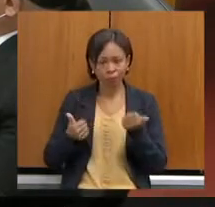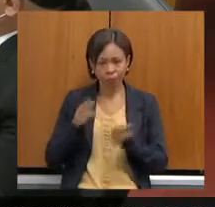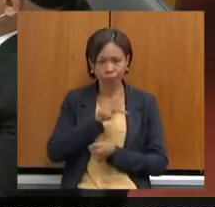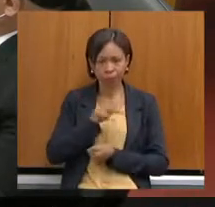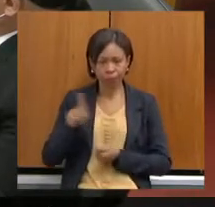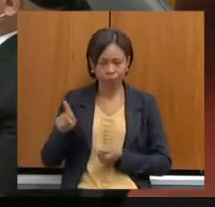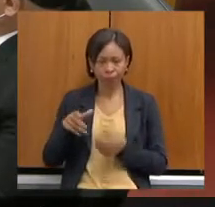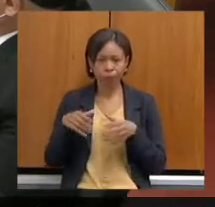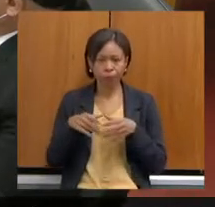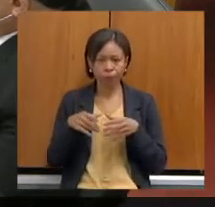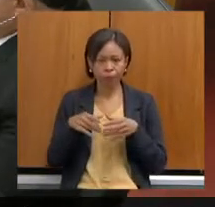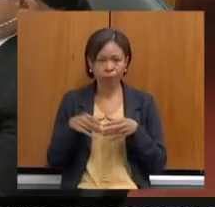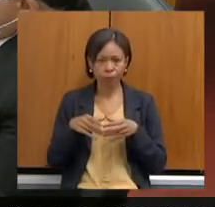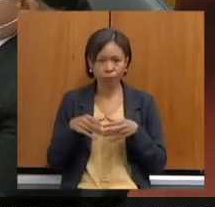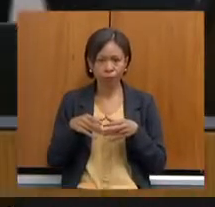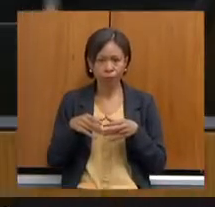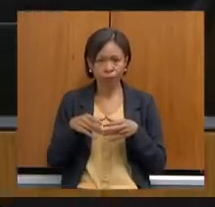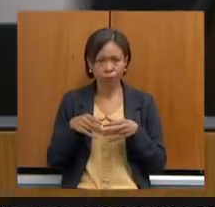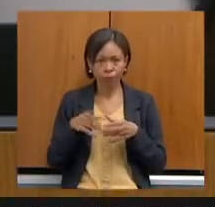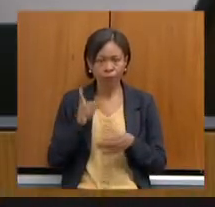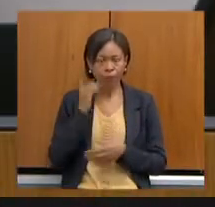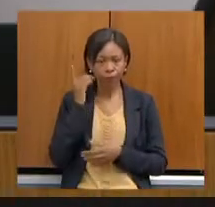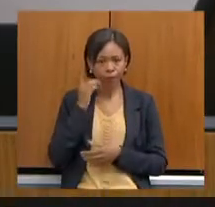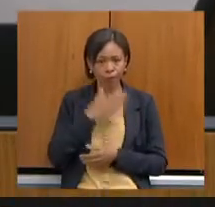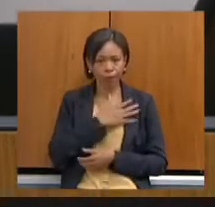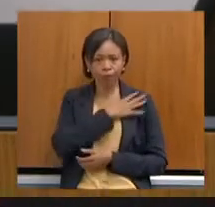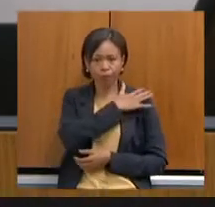Deputado Coronel Henrique